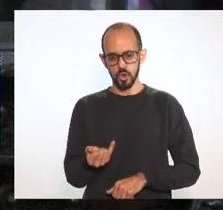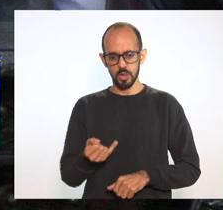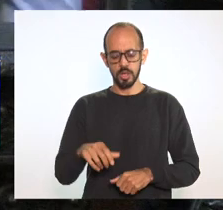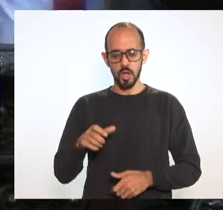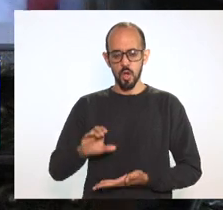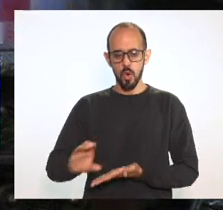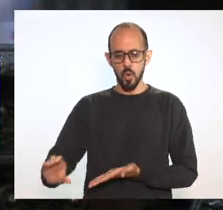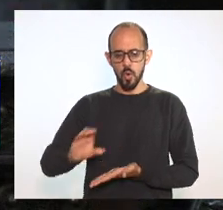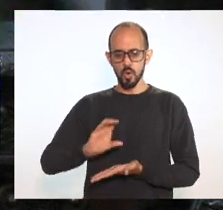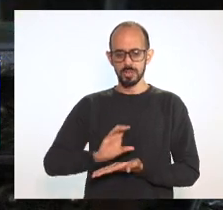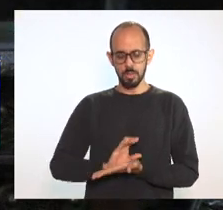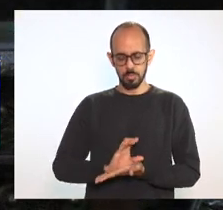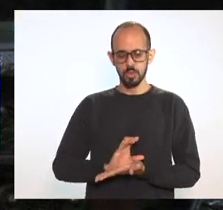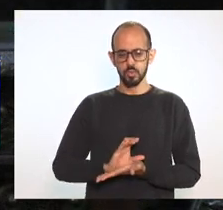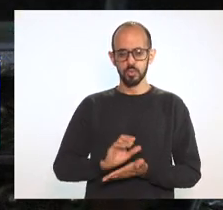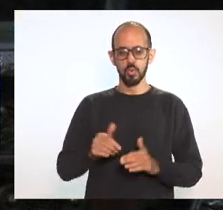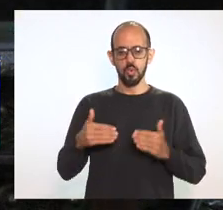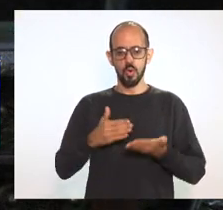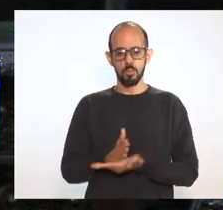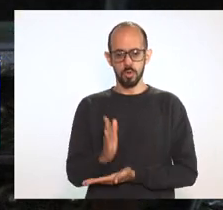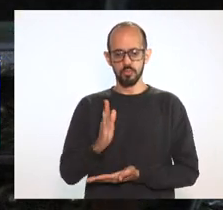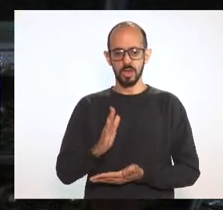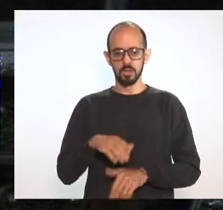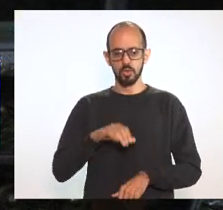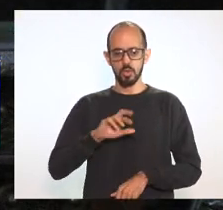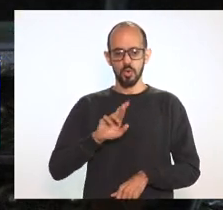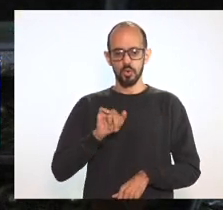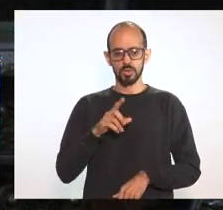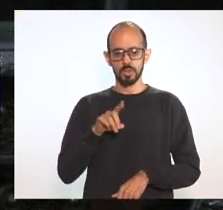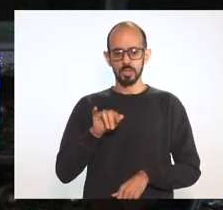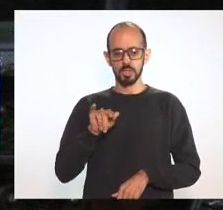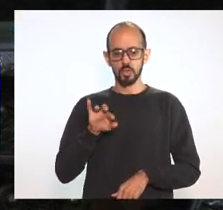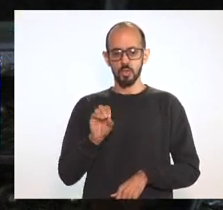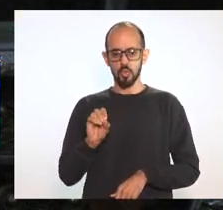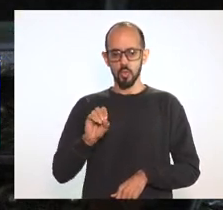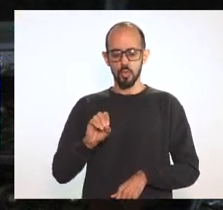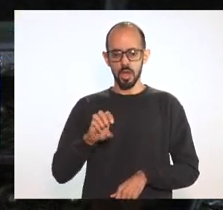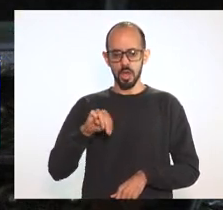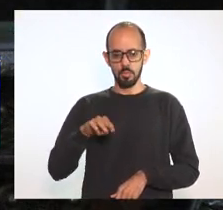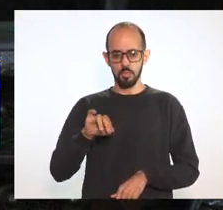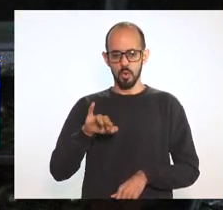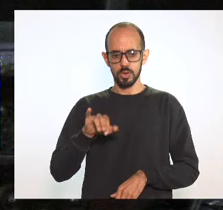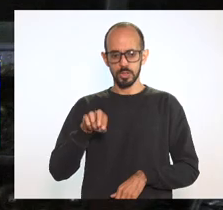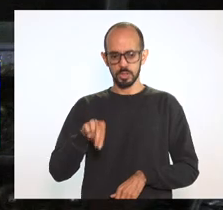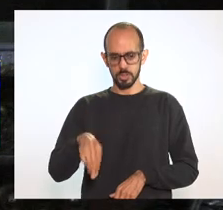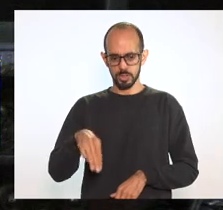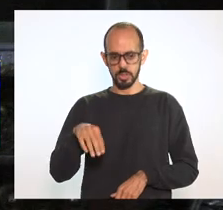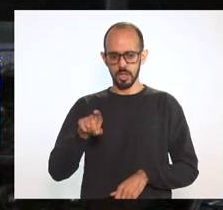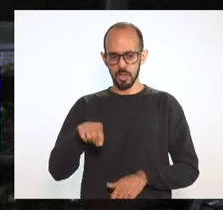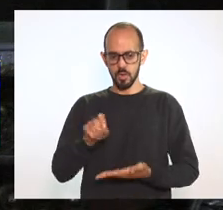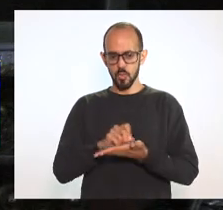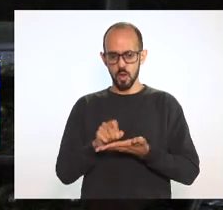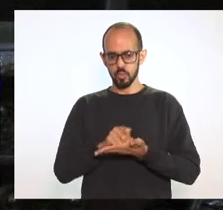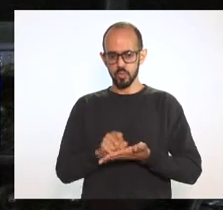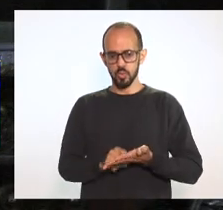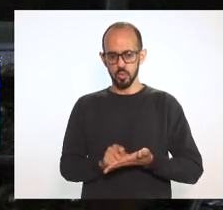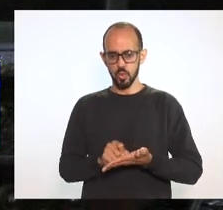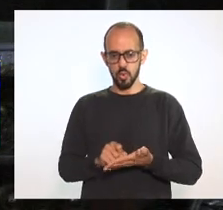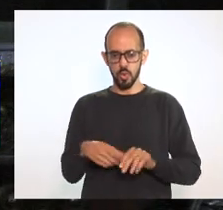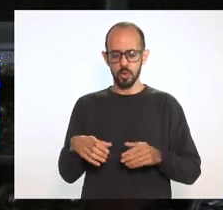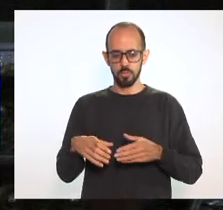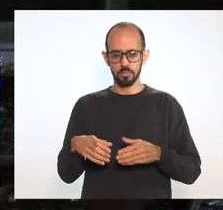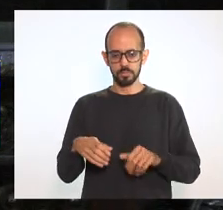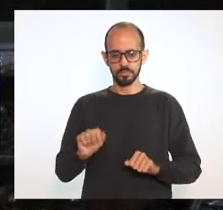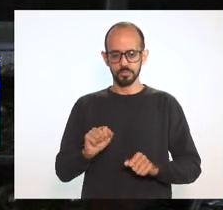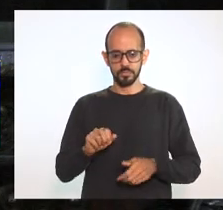favorável. Relator de deputados, Rodrigo Amorim, Valdec Carneiro e Rodrigo Amorim. Pendendo de pareceres das comissões de Constituição e Justiça,